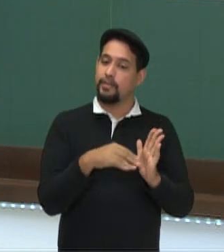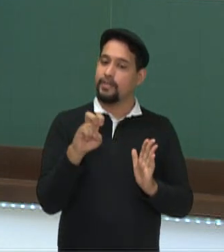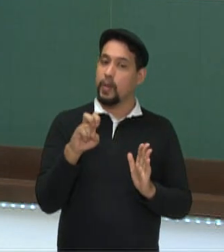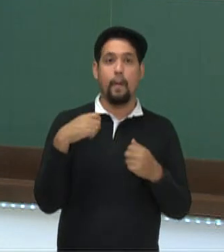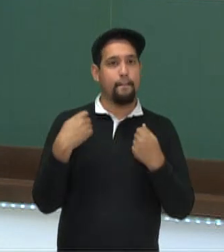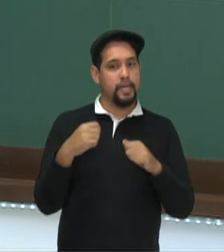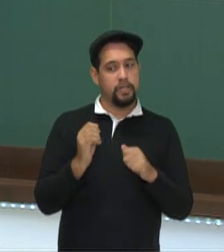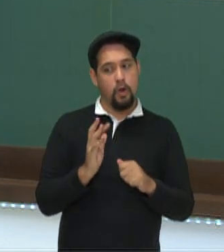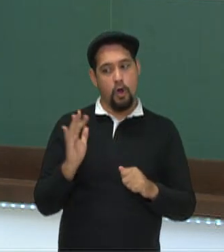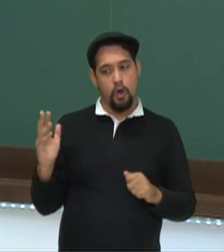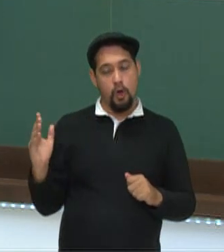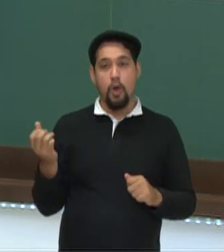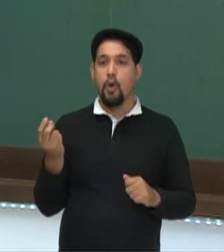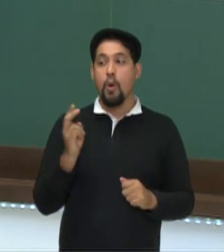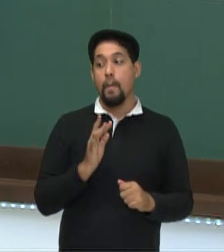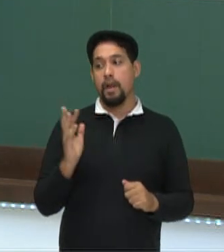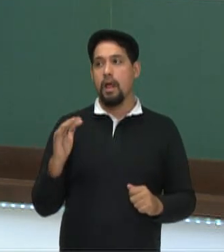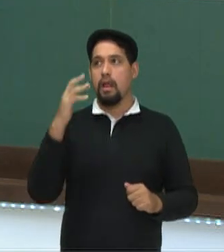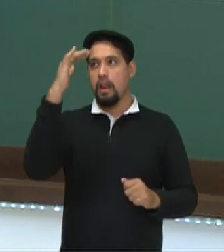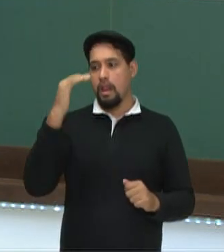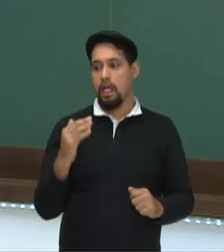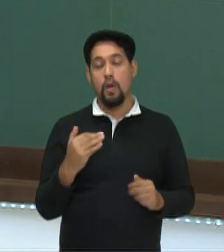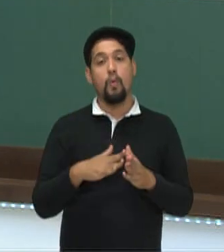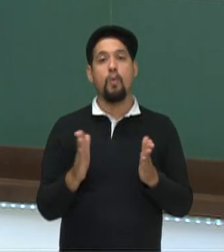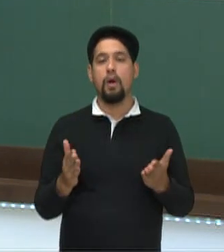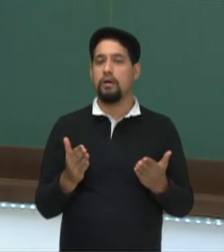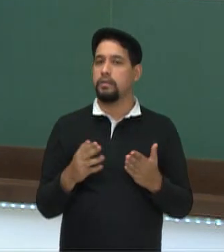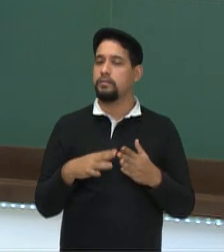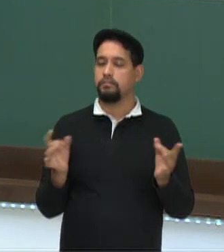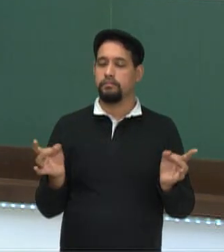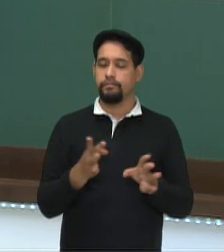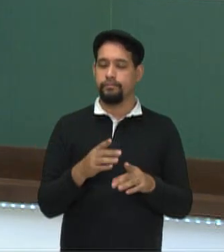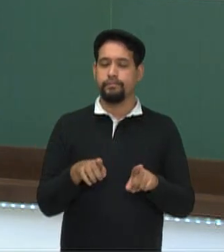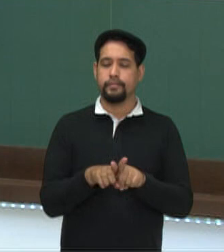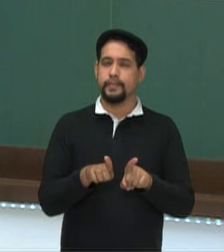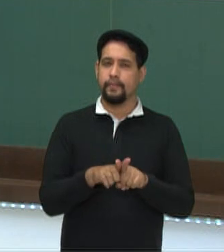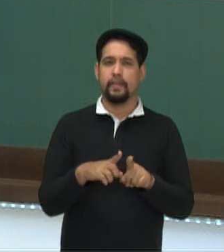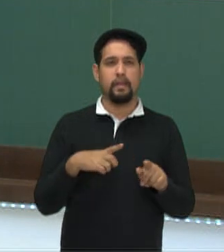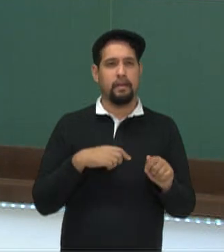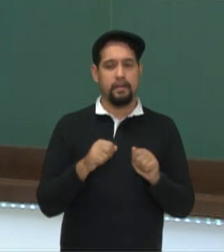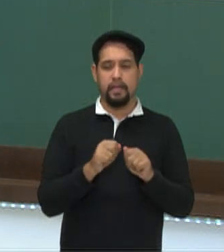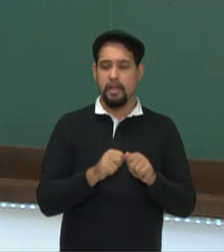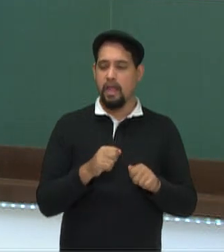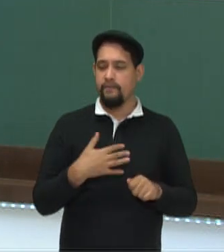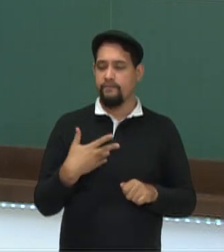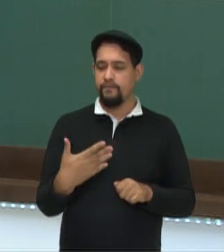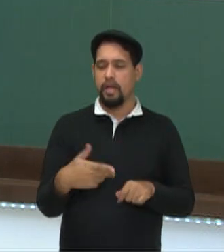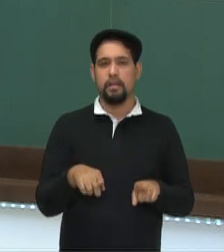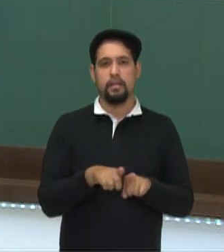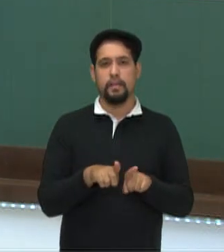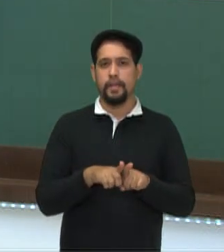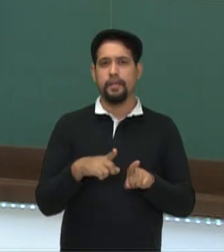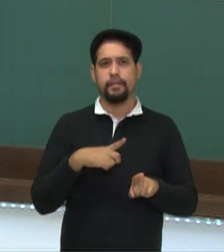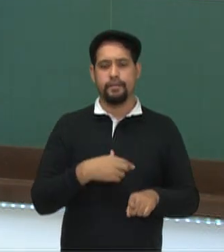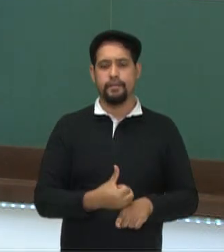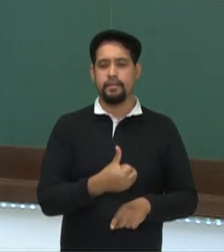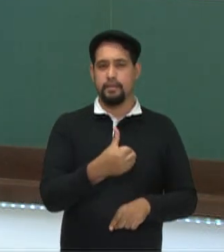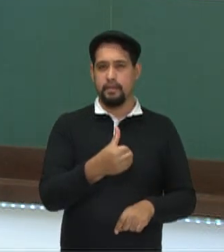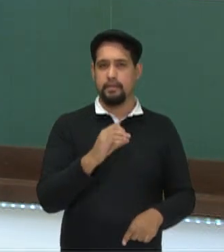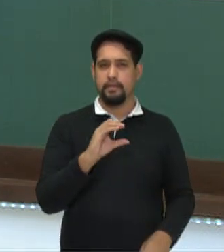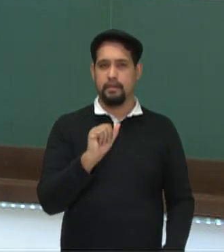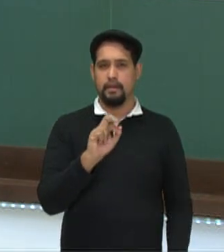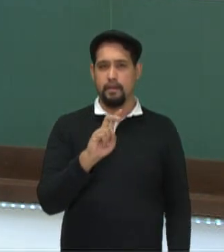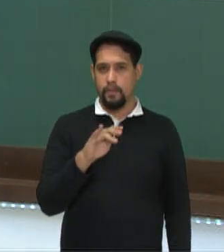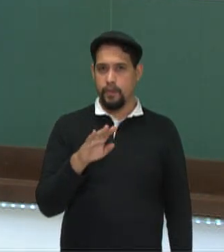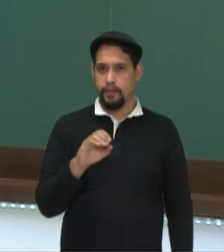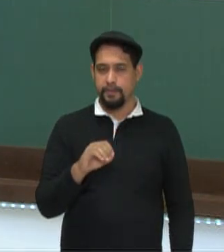seguir adiante, tá? Ou para cá, ou para baixo, ou para frente. Resolvi, por conveniência, seguir para frente, então, claro, deu 6 carbonos.